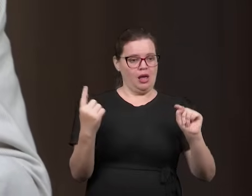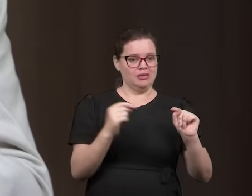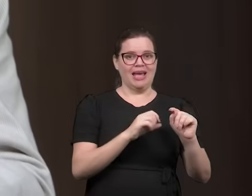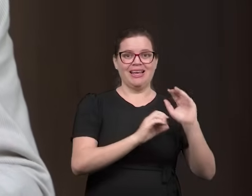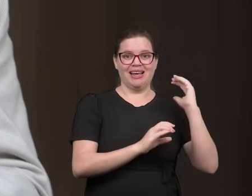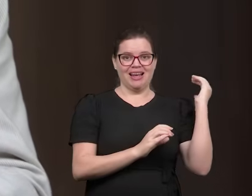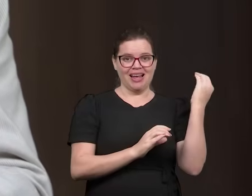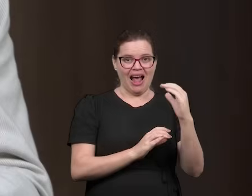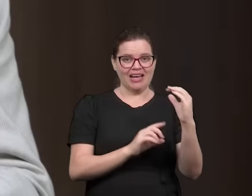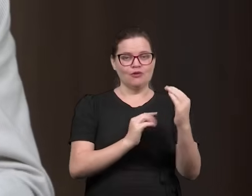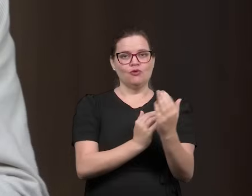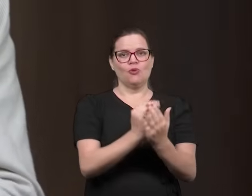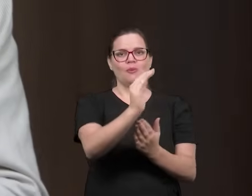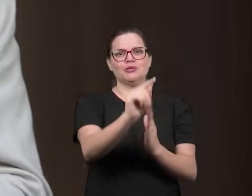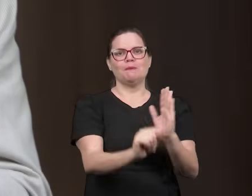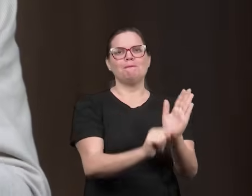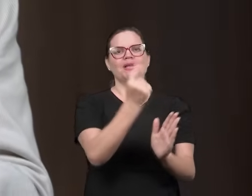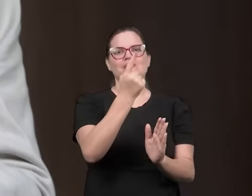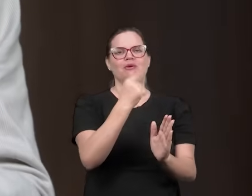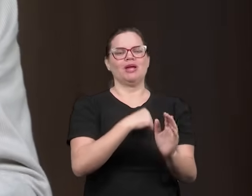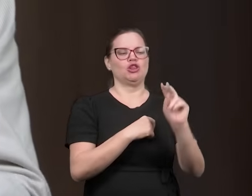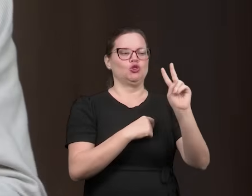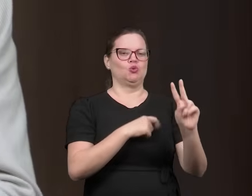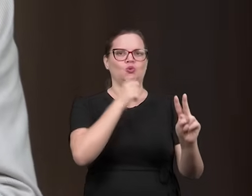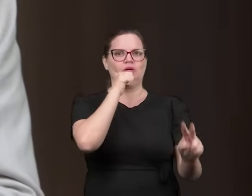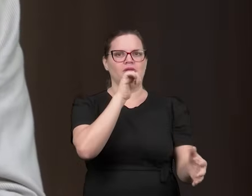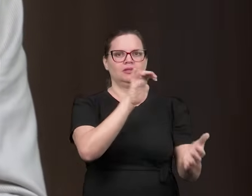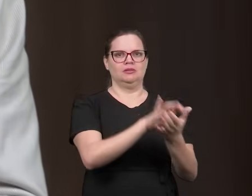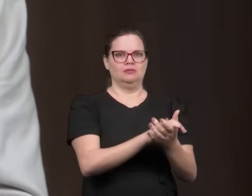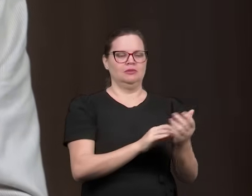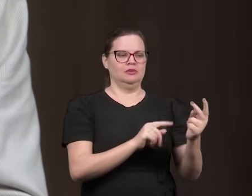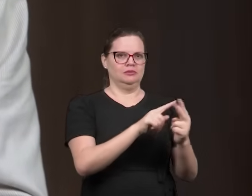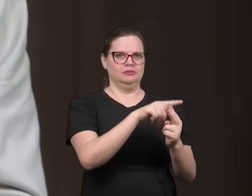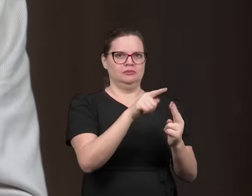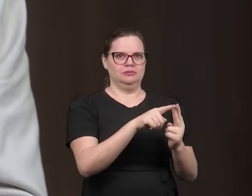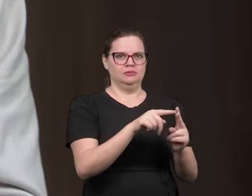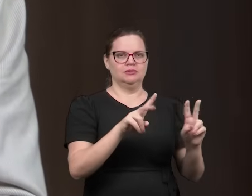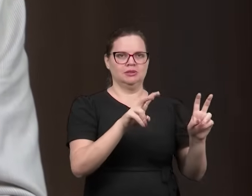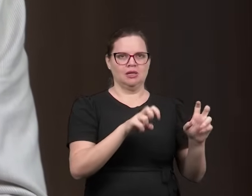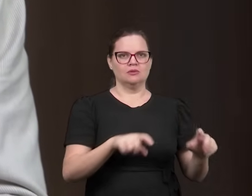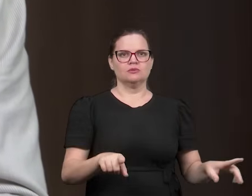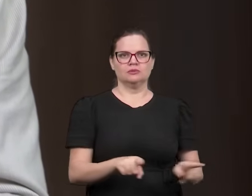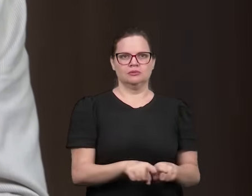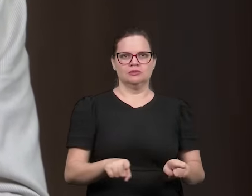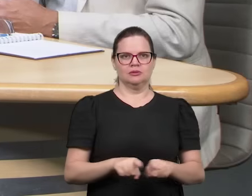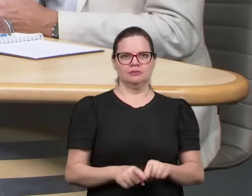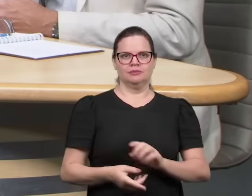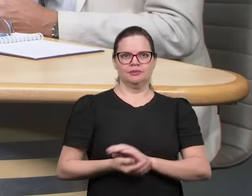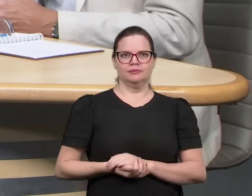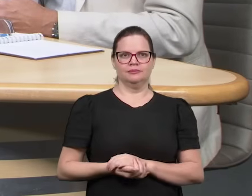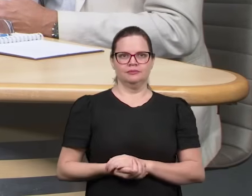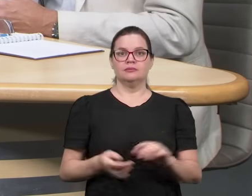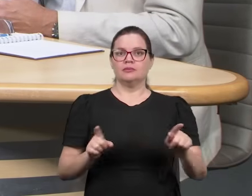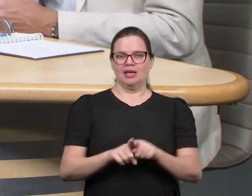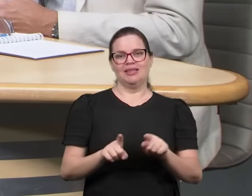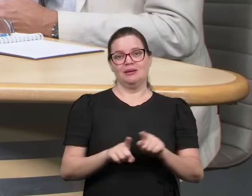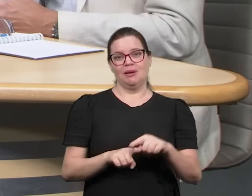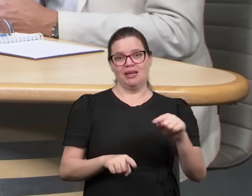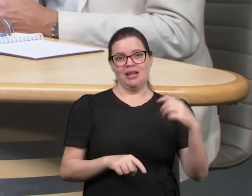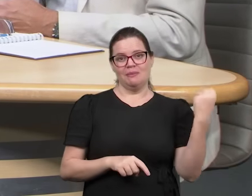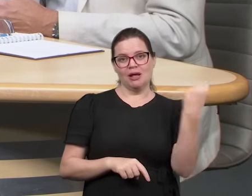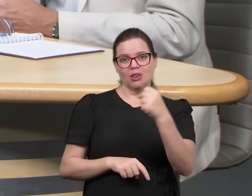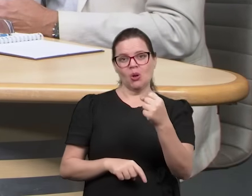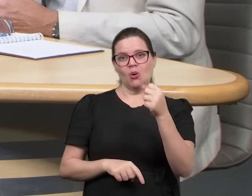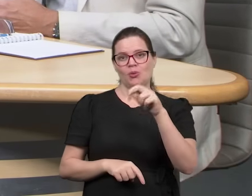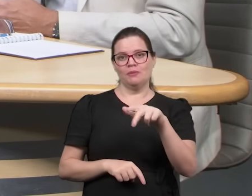então fala-se um pouco sobre isso, né? Ele é o pai também dessa questão. O próprio homicídio que faz parte dessa